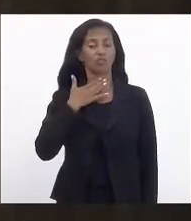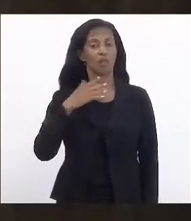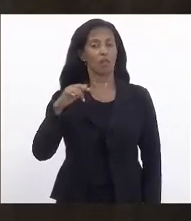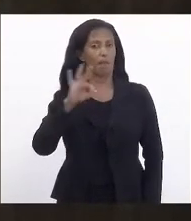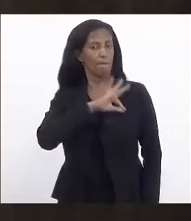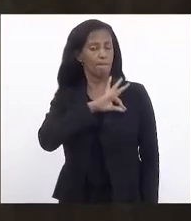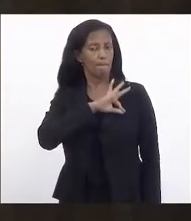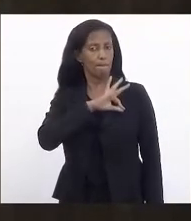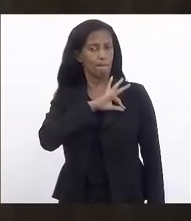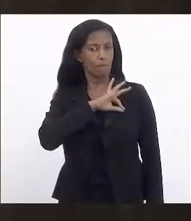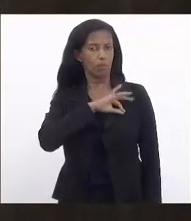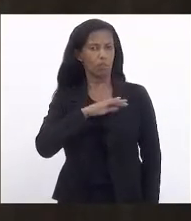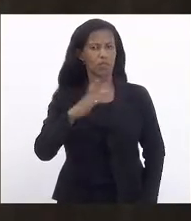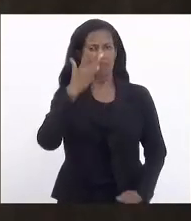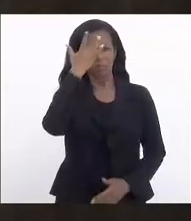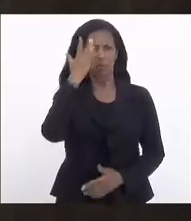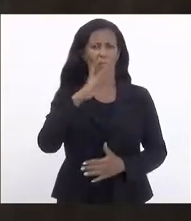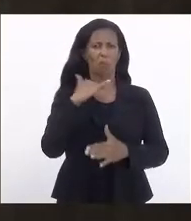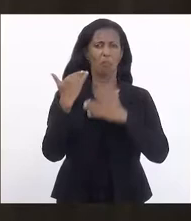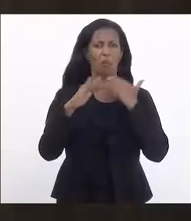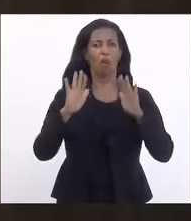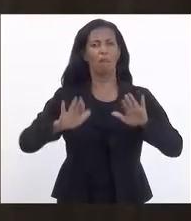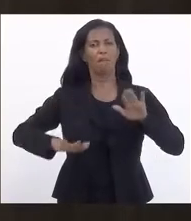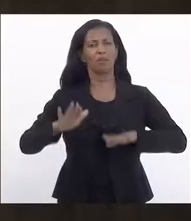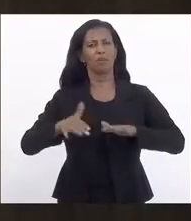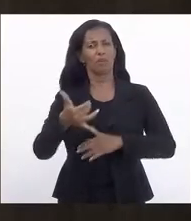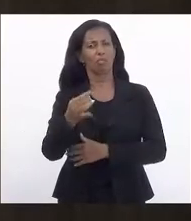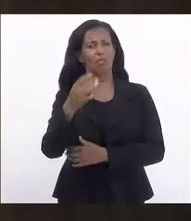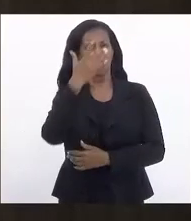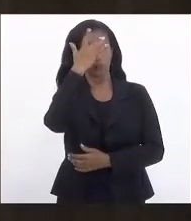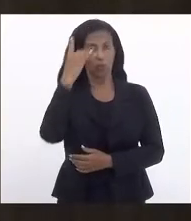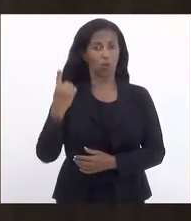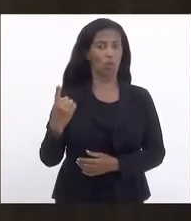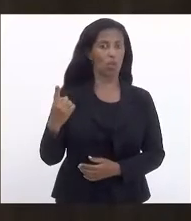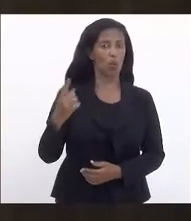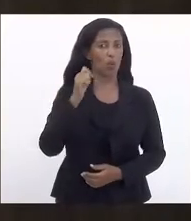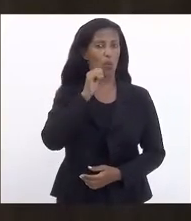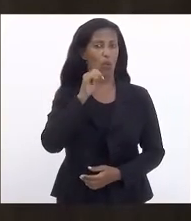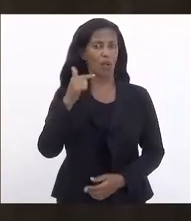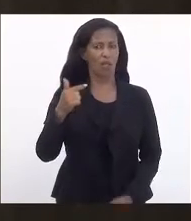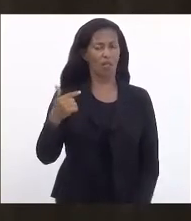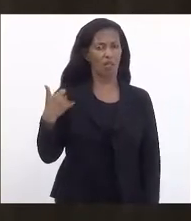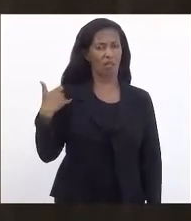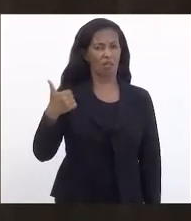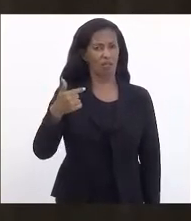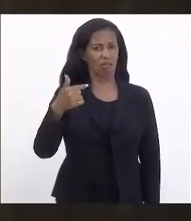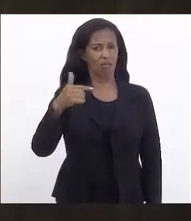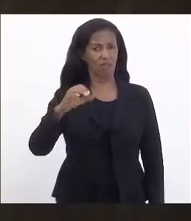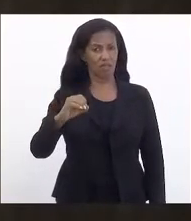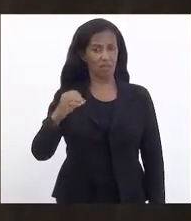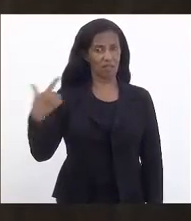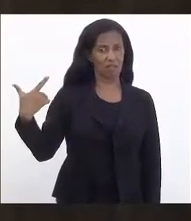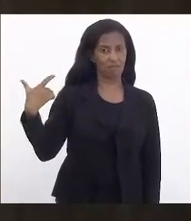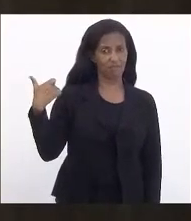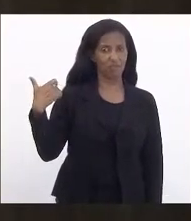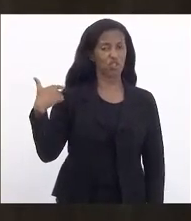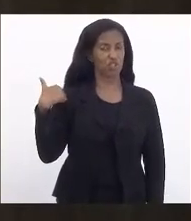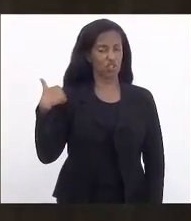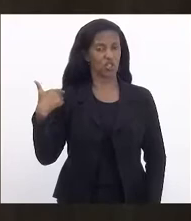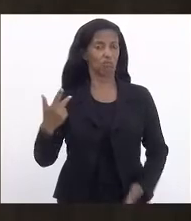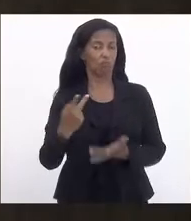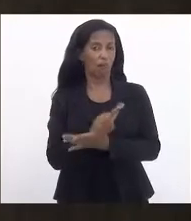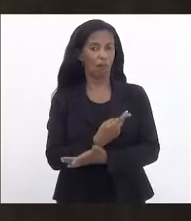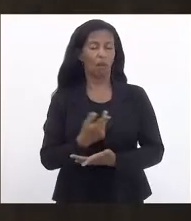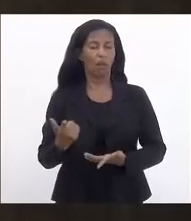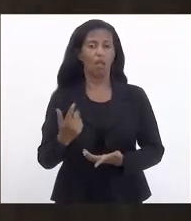operação em que morre pelo menos 10 pessoas e uma senhora de 70 anos é baleada jamais pode